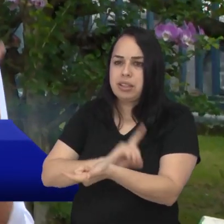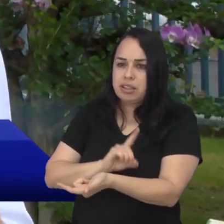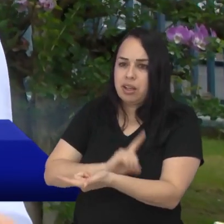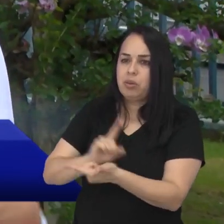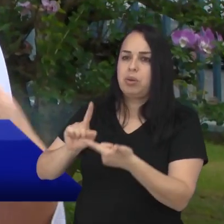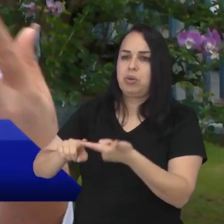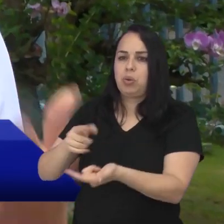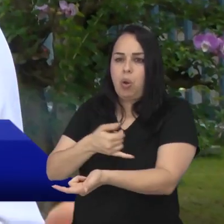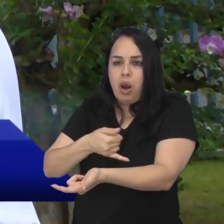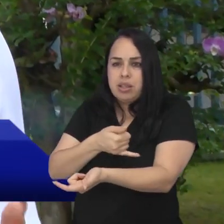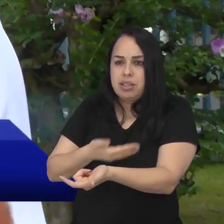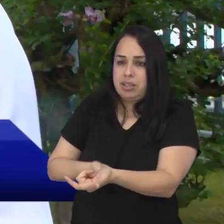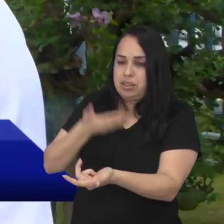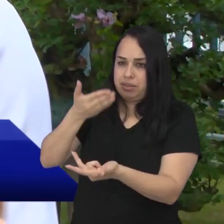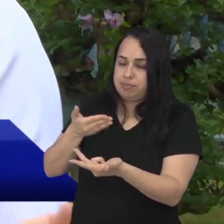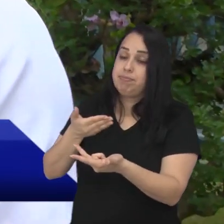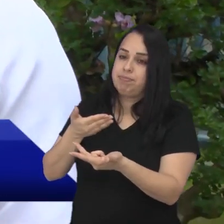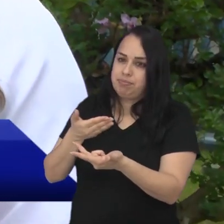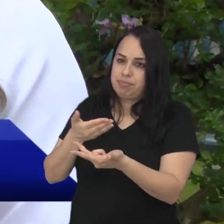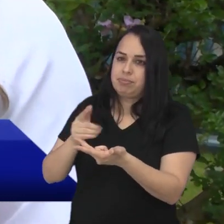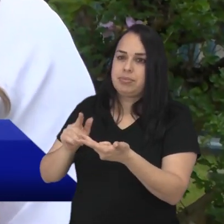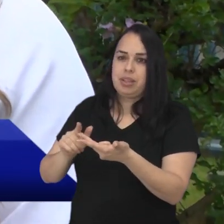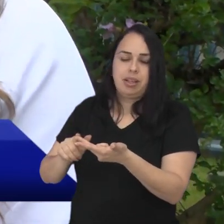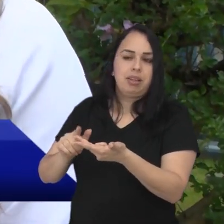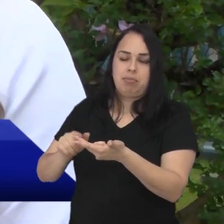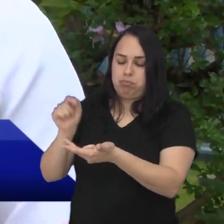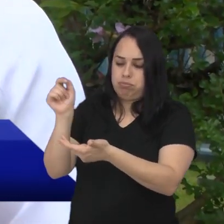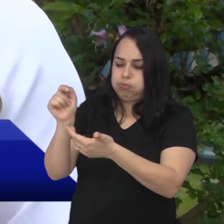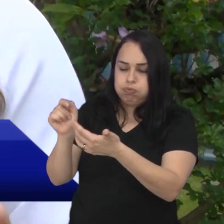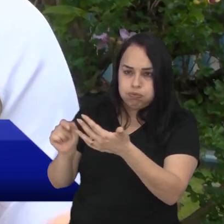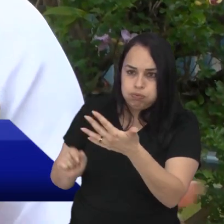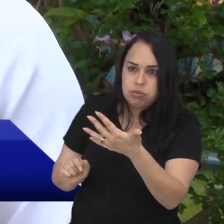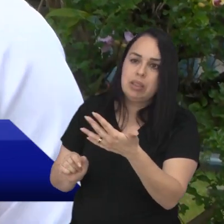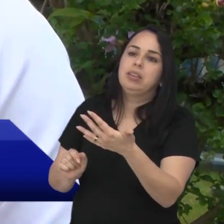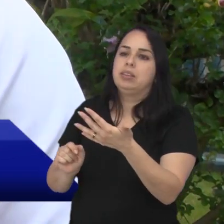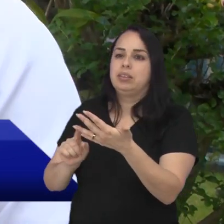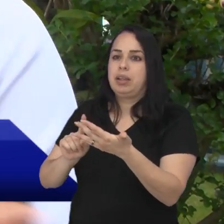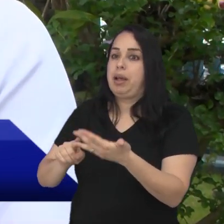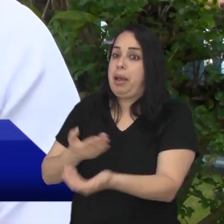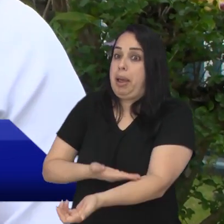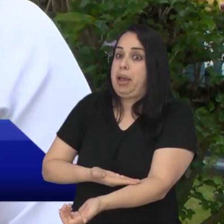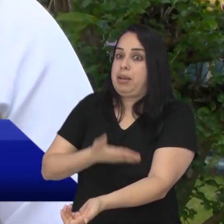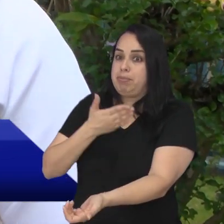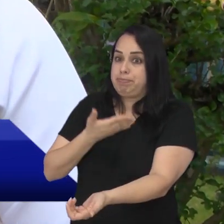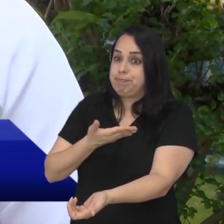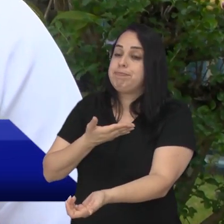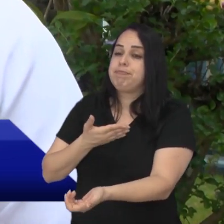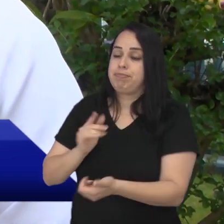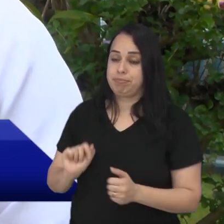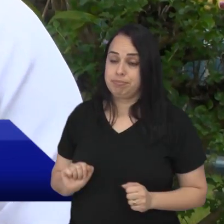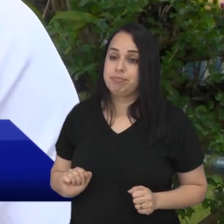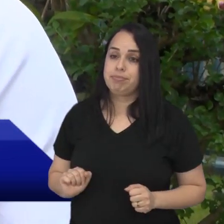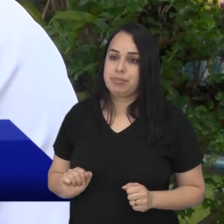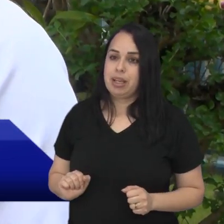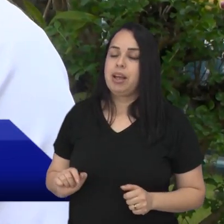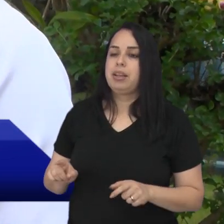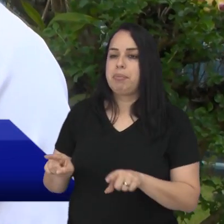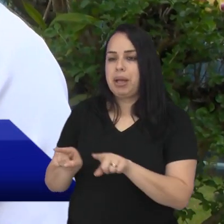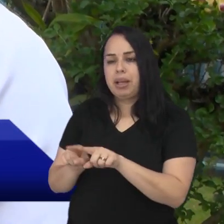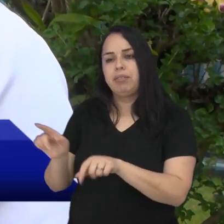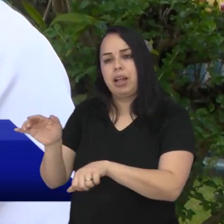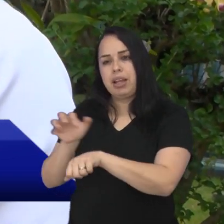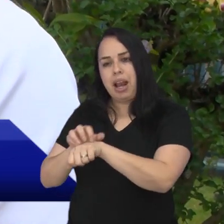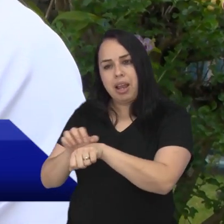seria diabetes, colesterol alto, as dislipidemias, né, triglicérides e colesterol, hipertensão. Né? A gente tem também a questão